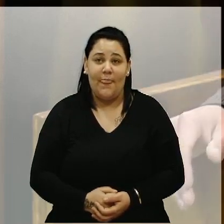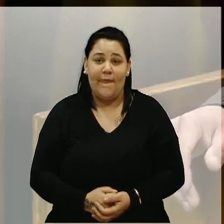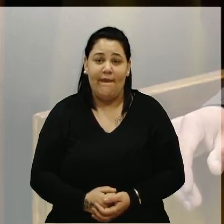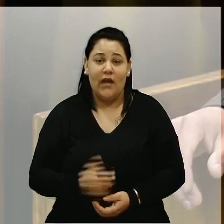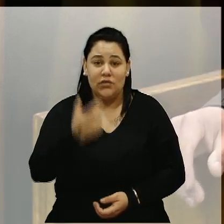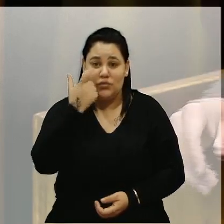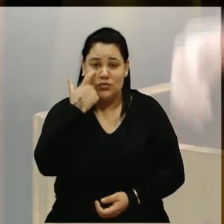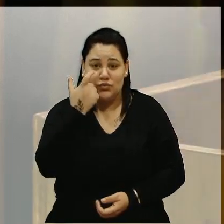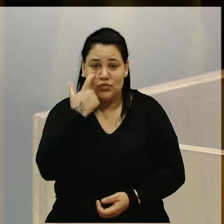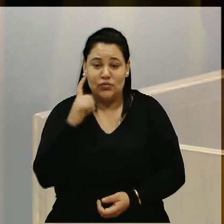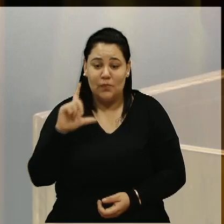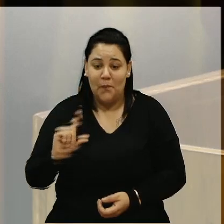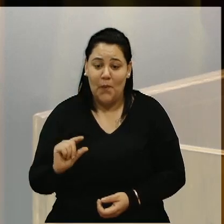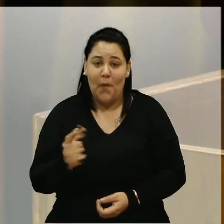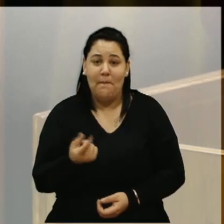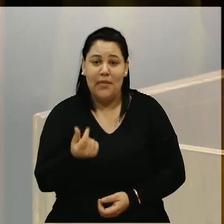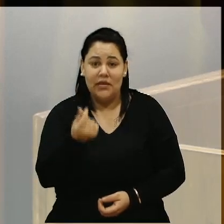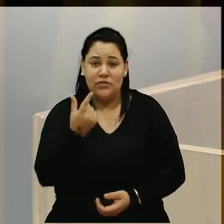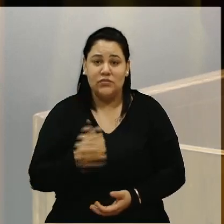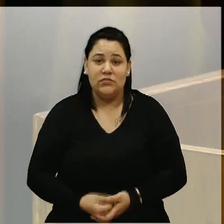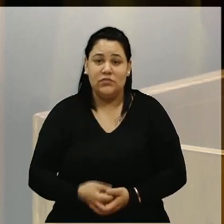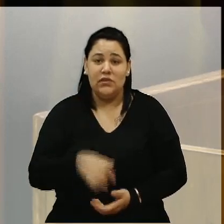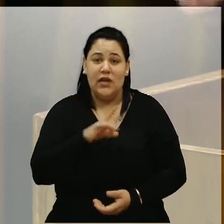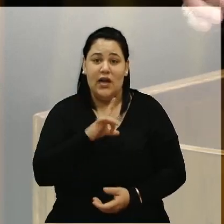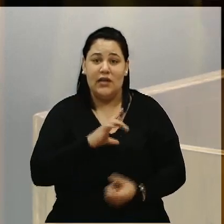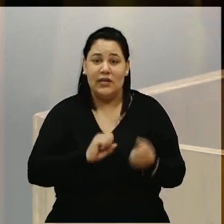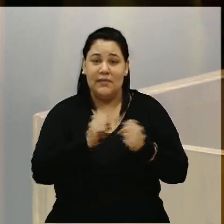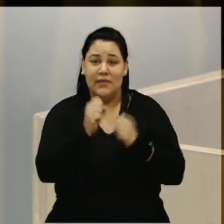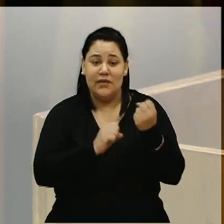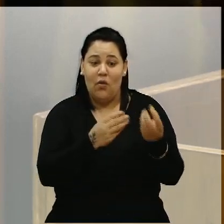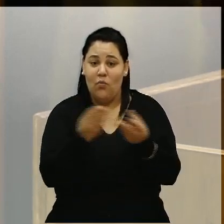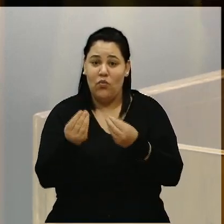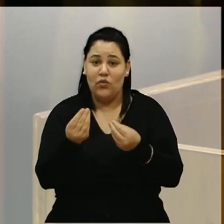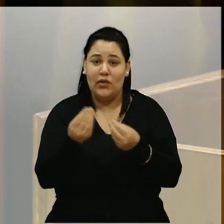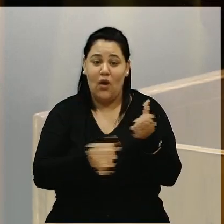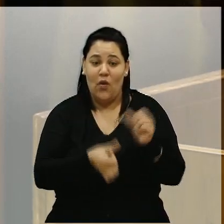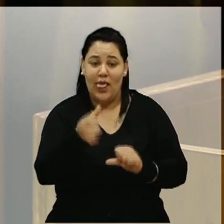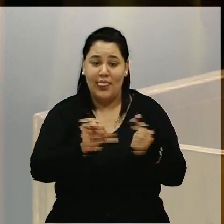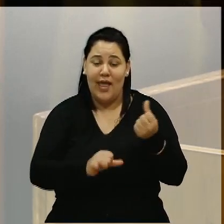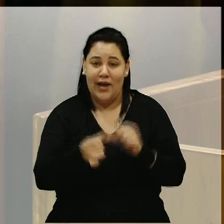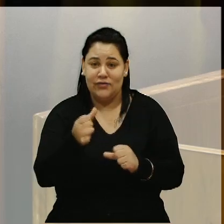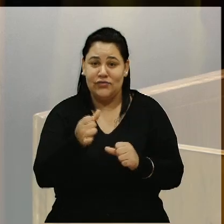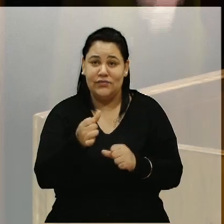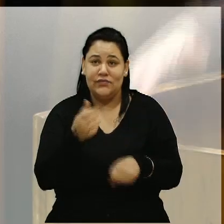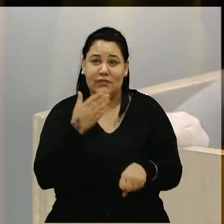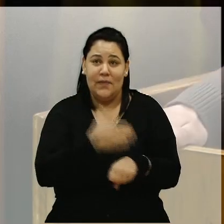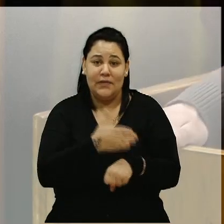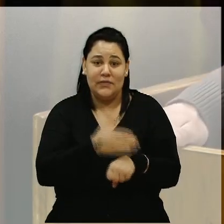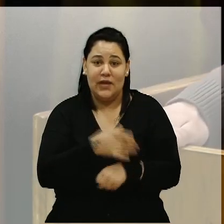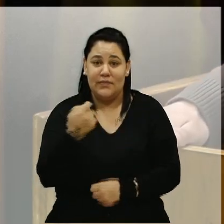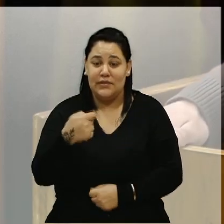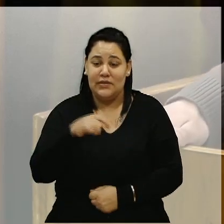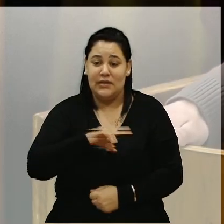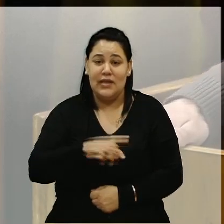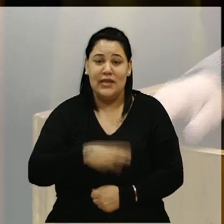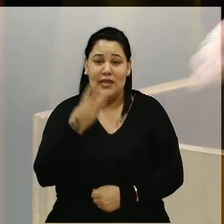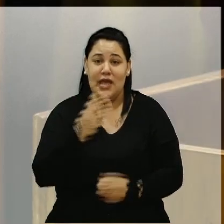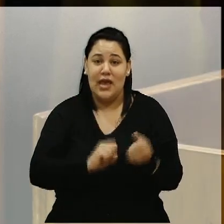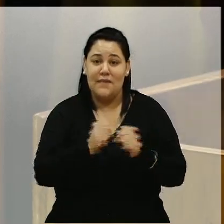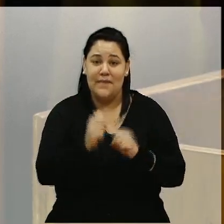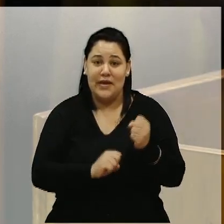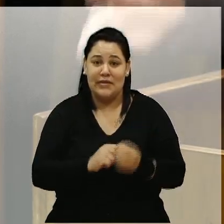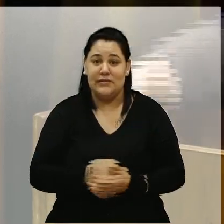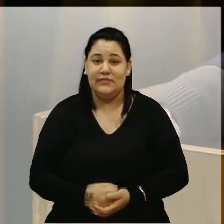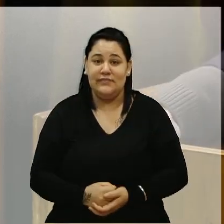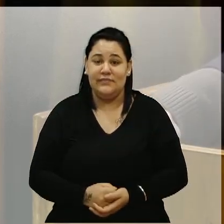preço. Daí tem empresas de extrema qualidade que vêm ali participar, tem que ter 3 empresas. Às vezes